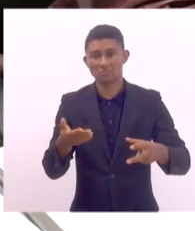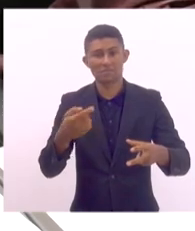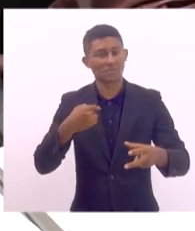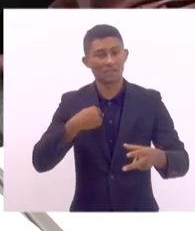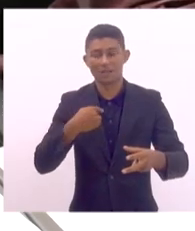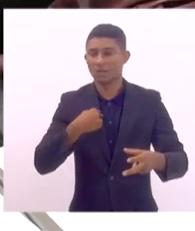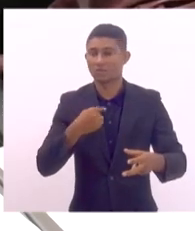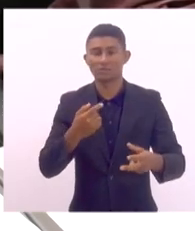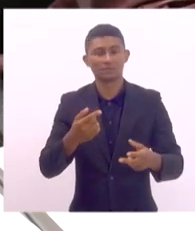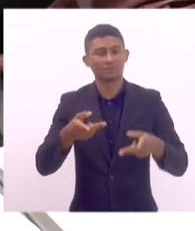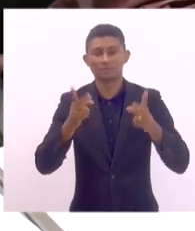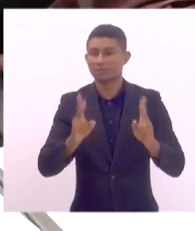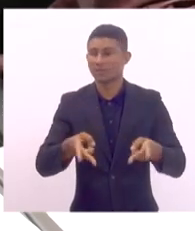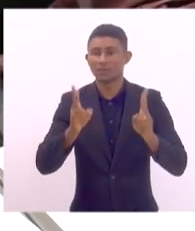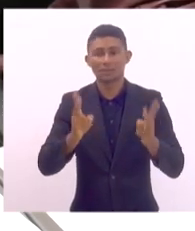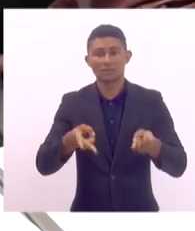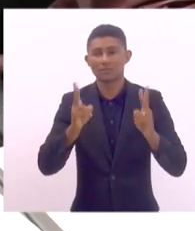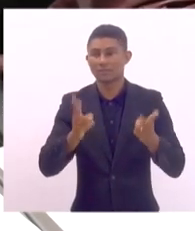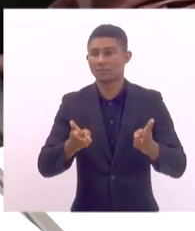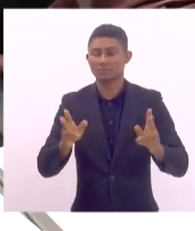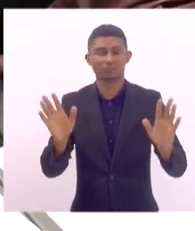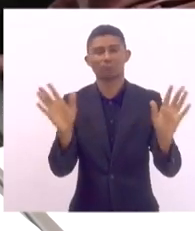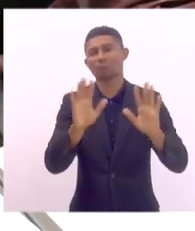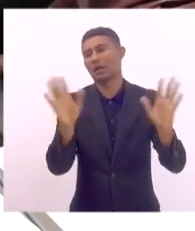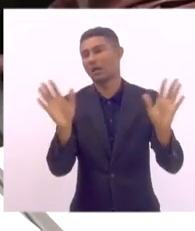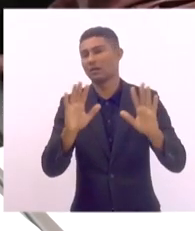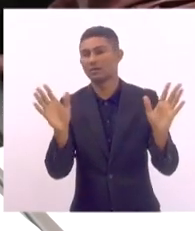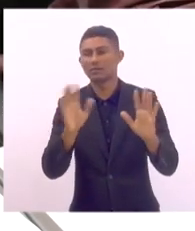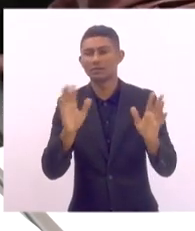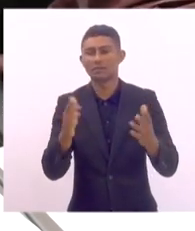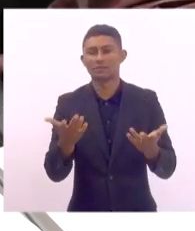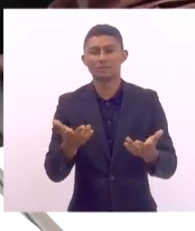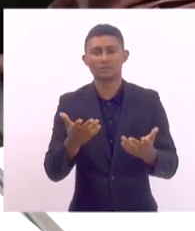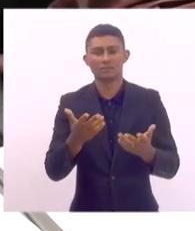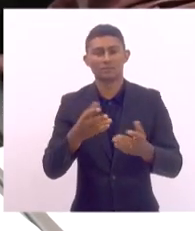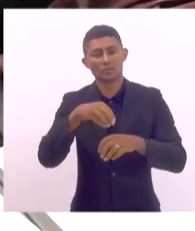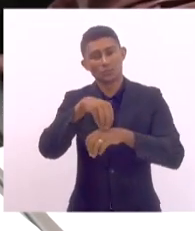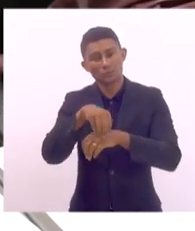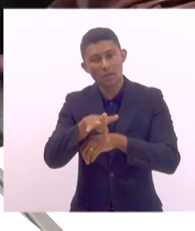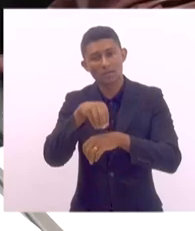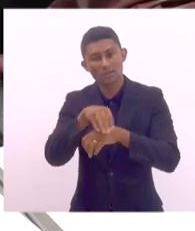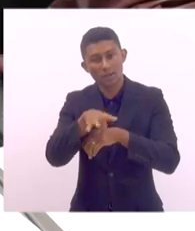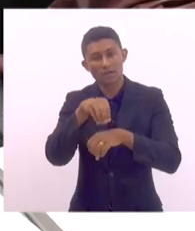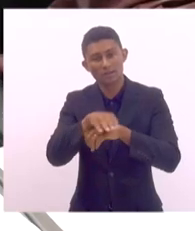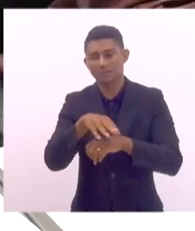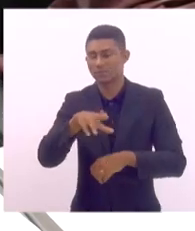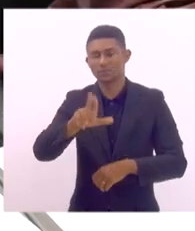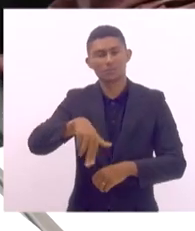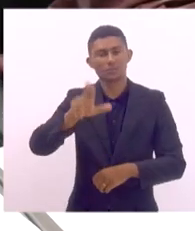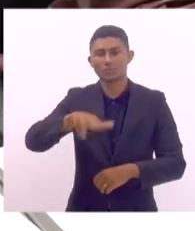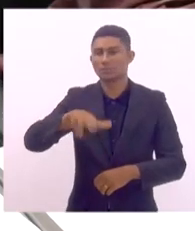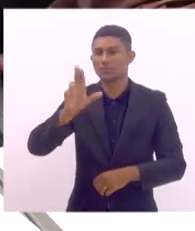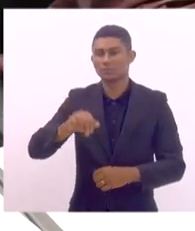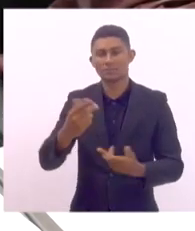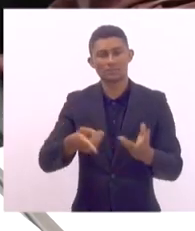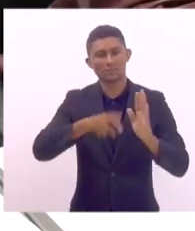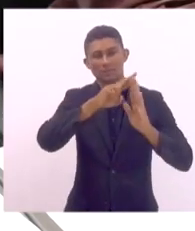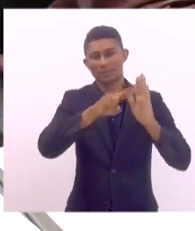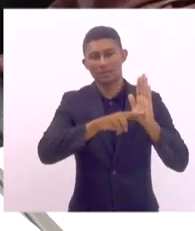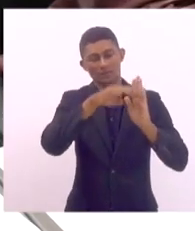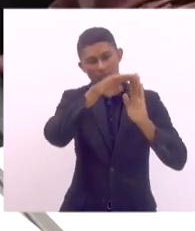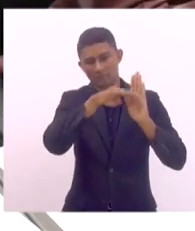nego a maior bancada de sugerir o presidente da comissão. Jamais faria isso, faz parte da regra do